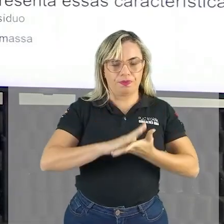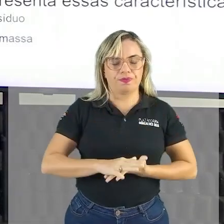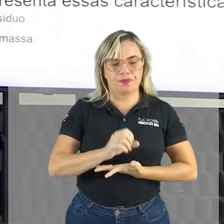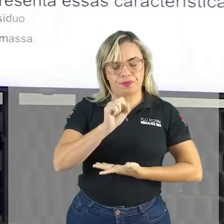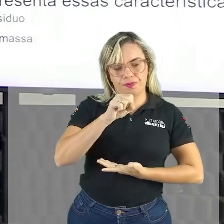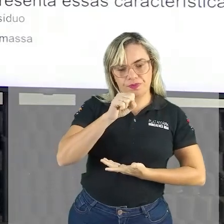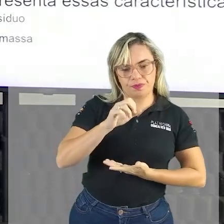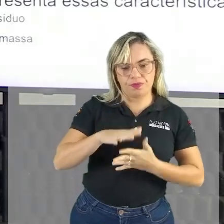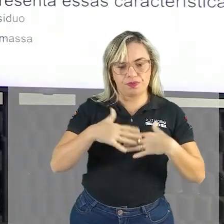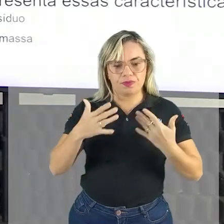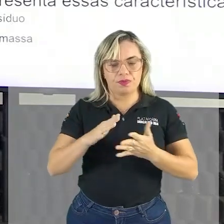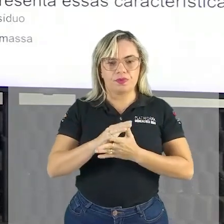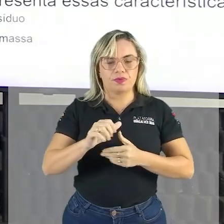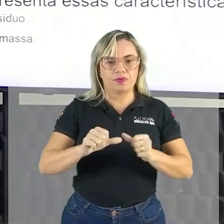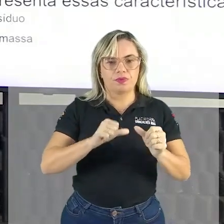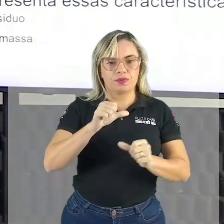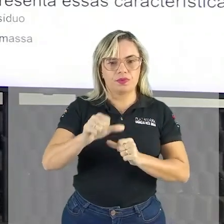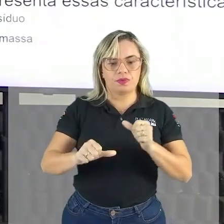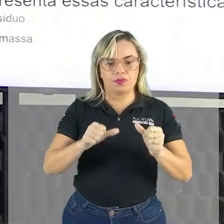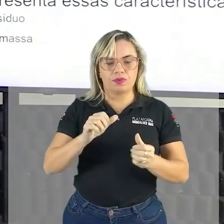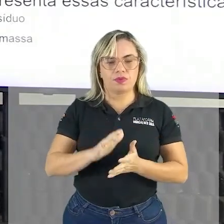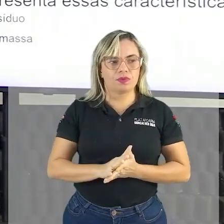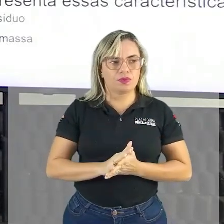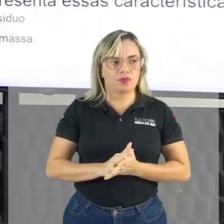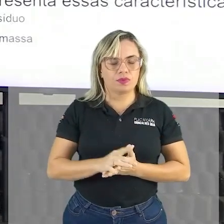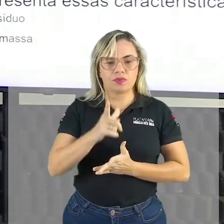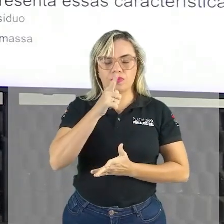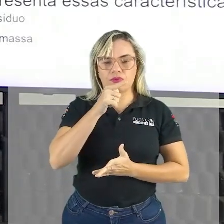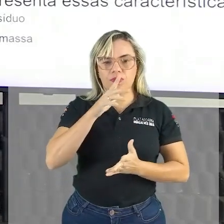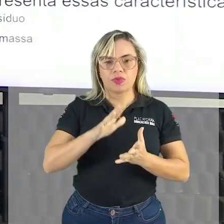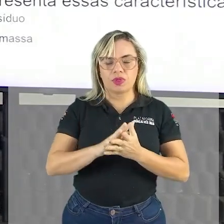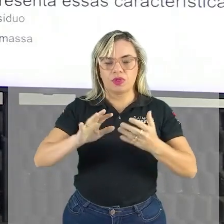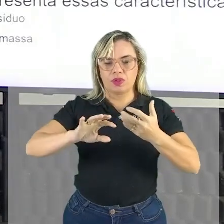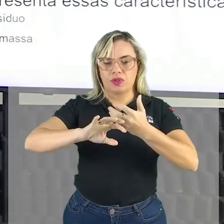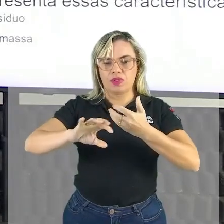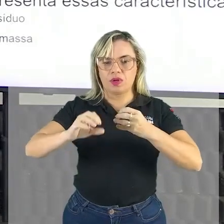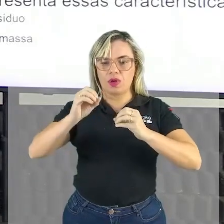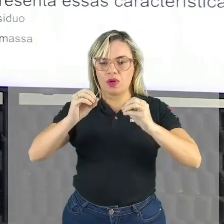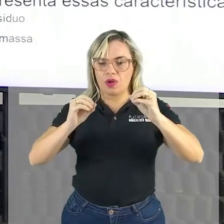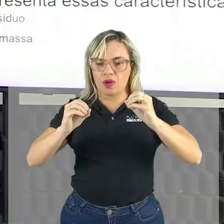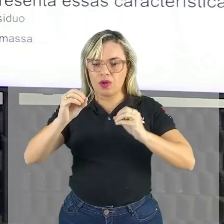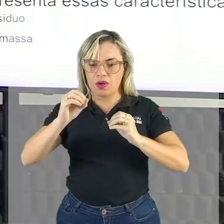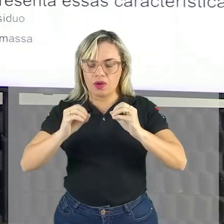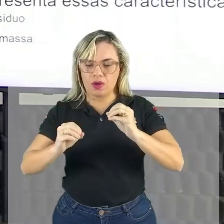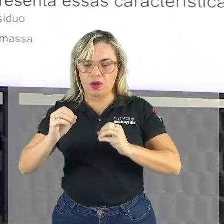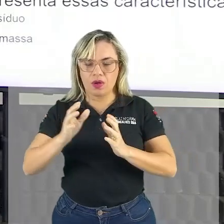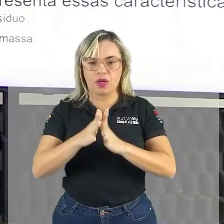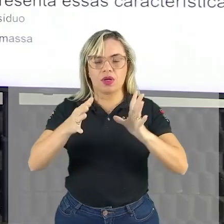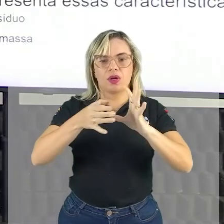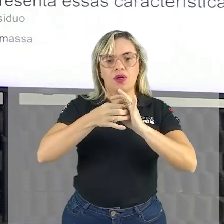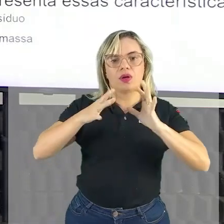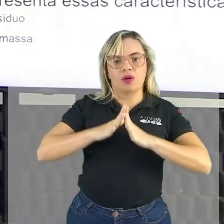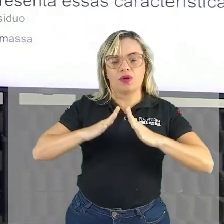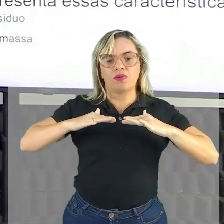Quando você muda de estado, do estado sólido para o estado líquido, essas moléculas se soltam mais, elas têm uma liberdade de movimento